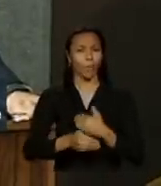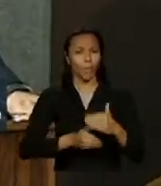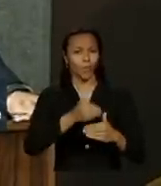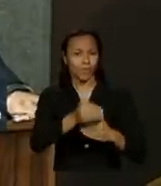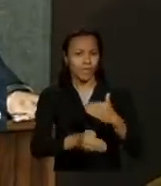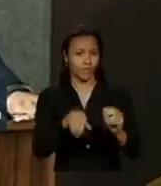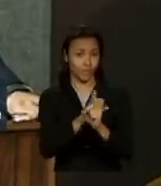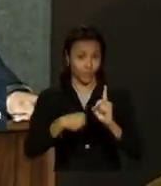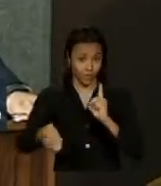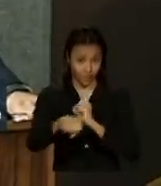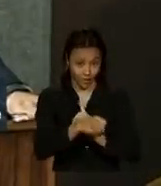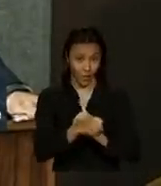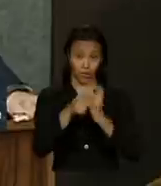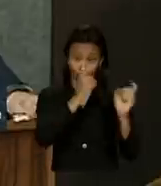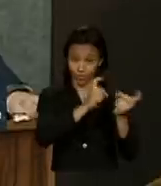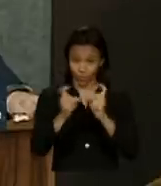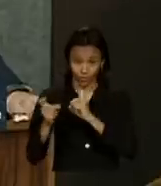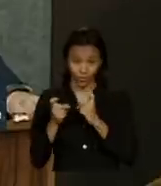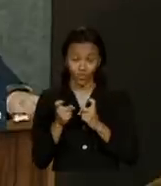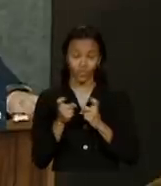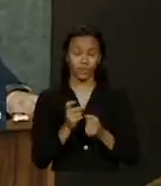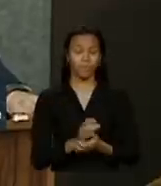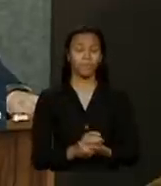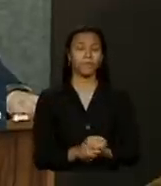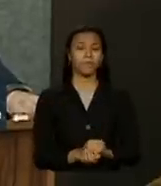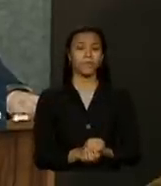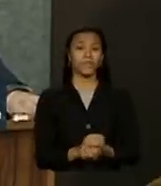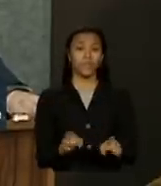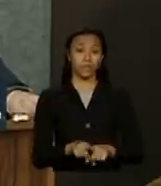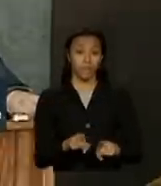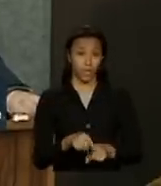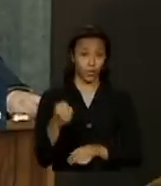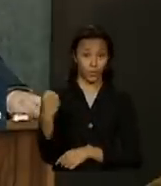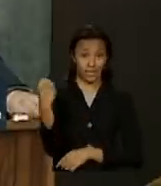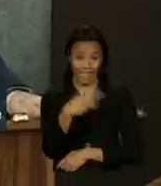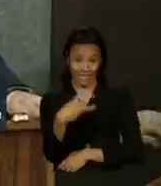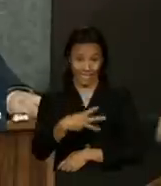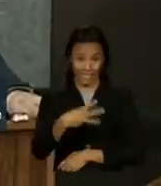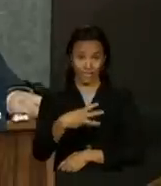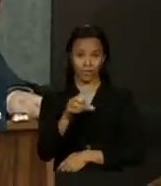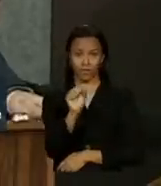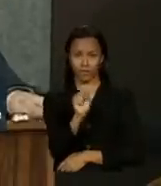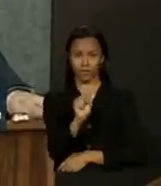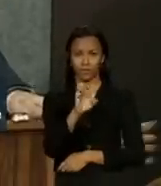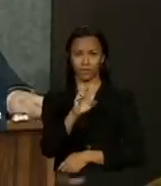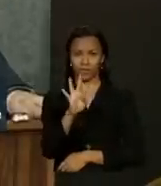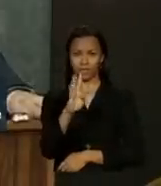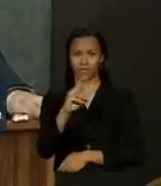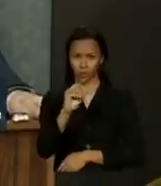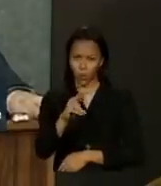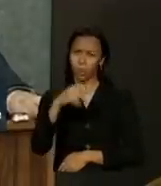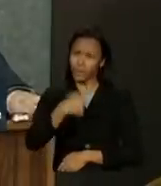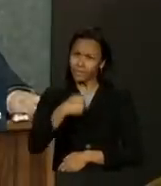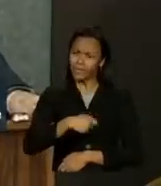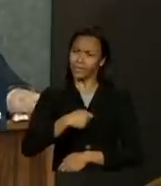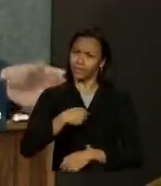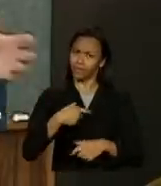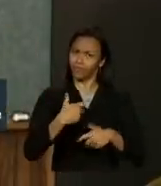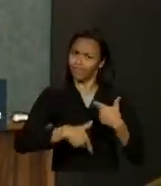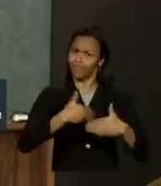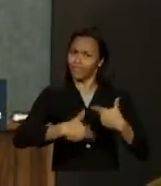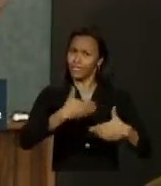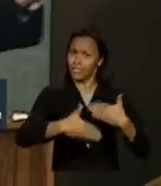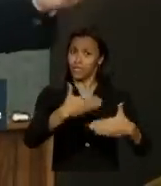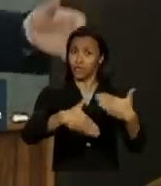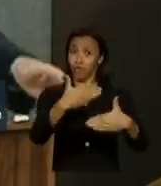passa indiscutivelmente de que o terceiro setor cresça gerencialmente